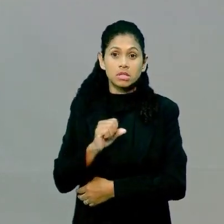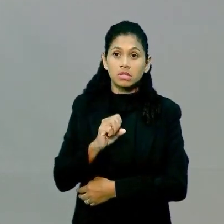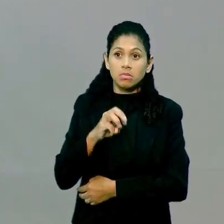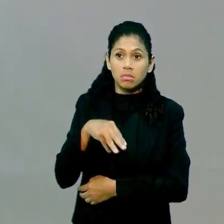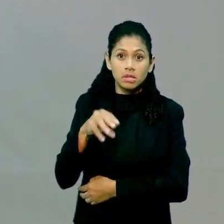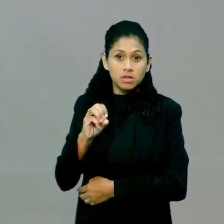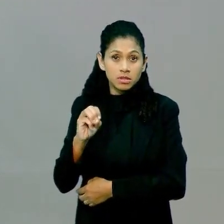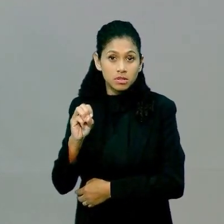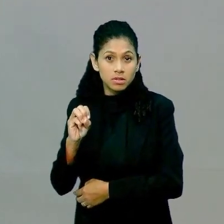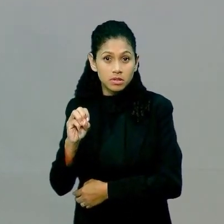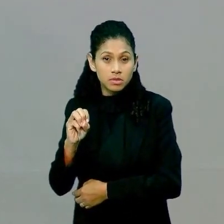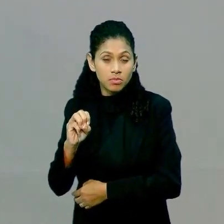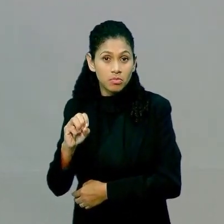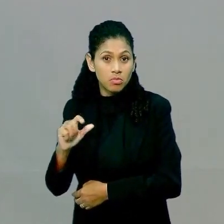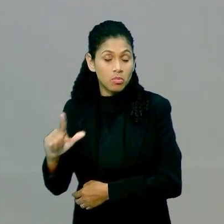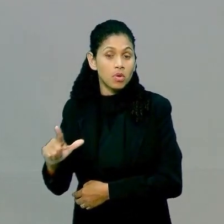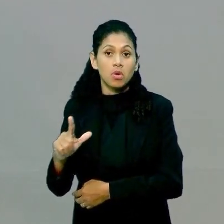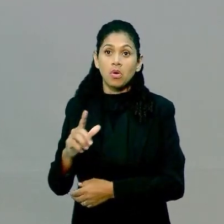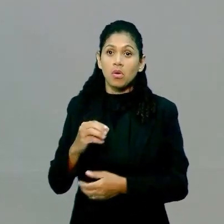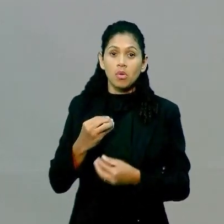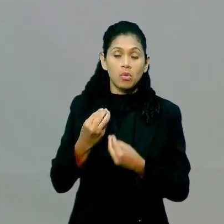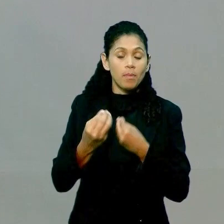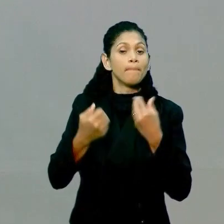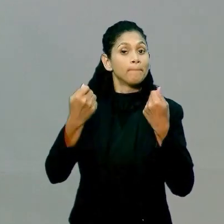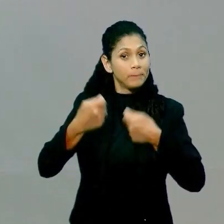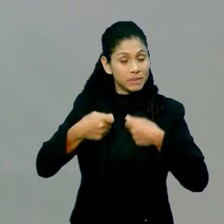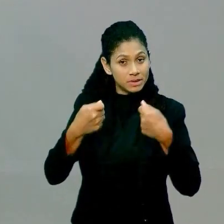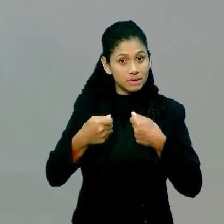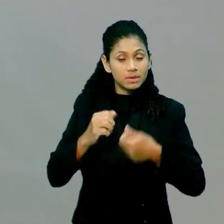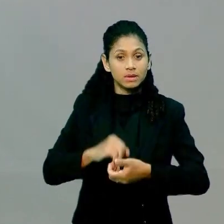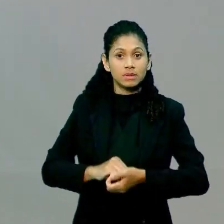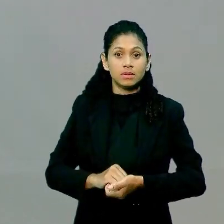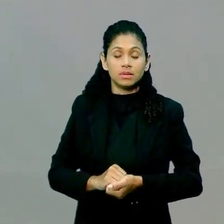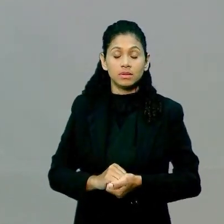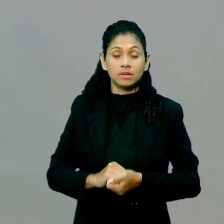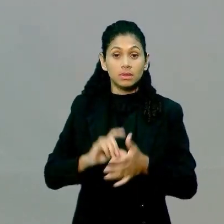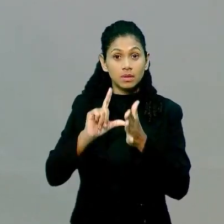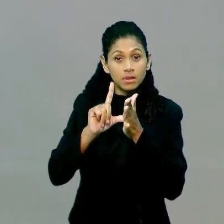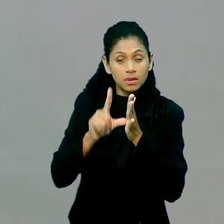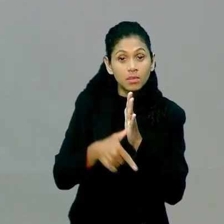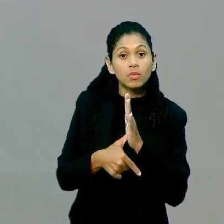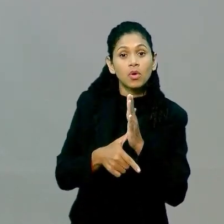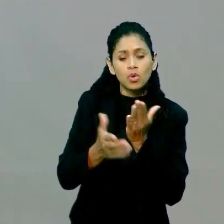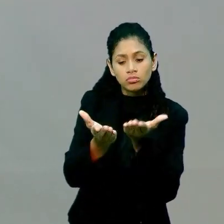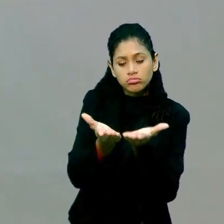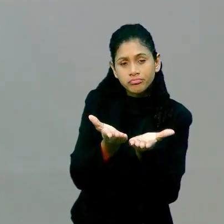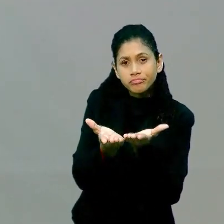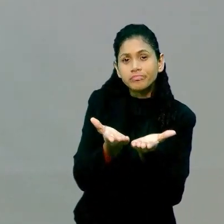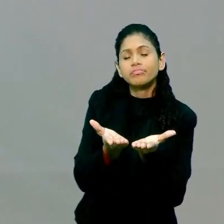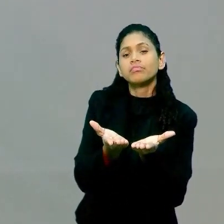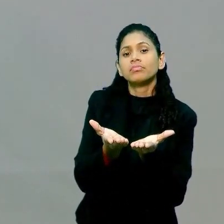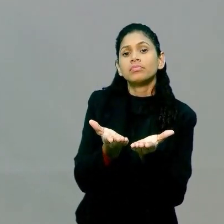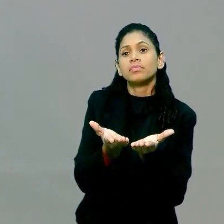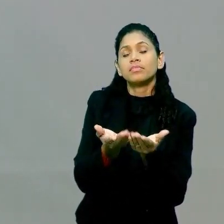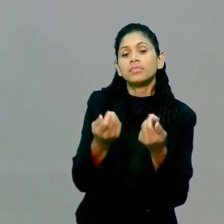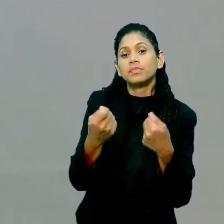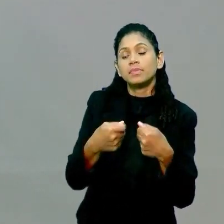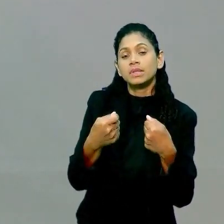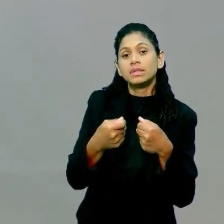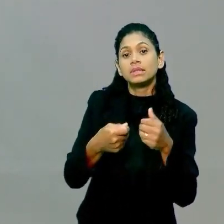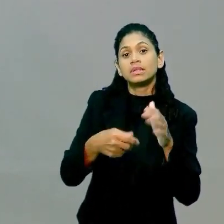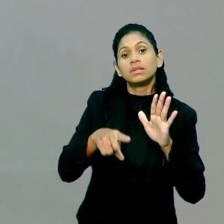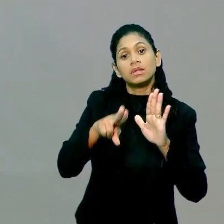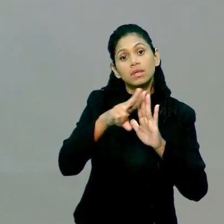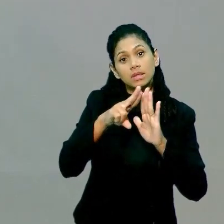massa-mol, volume-massa, mol-volume. Depois que eu estabelecer as relações estequiométricas, eu preciso, então, fazer uma regrinha